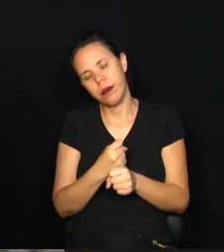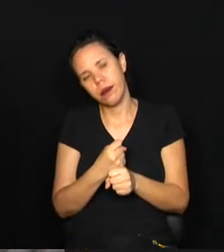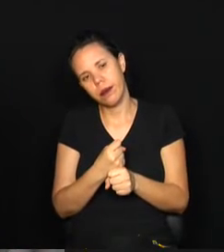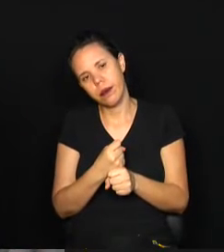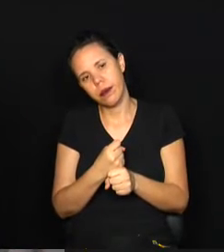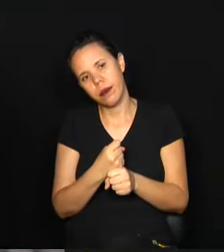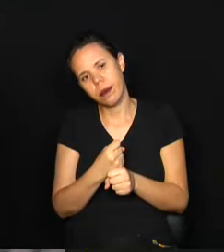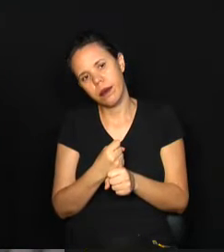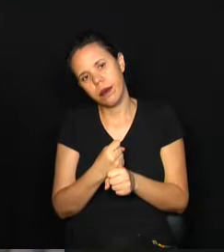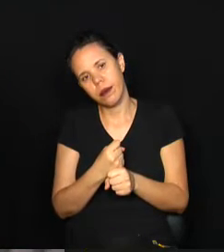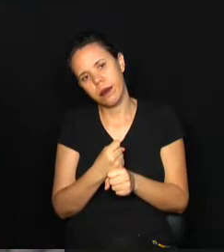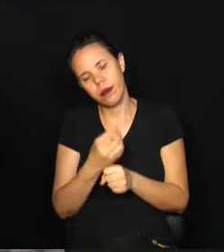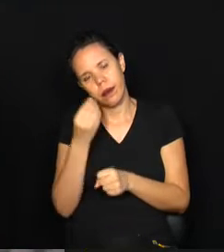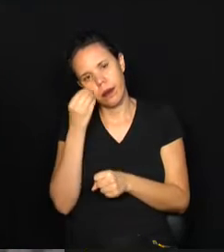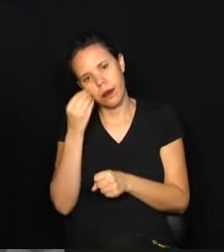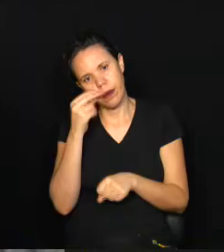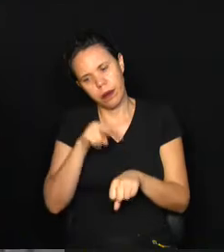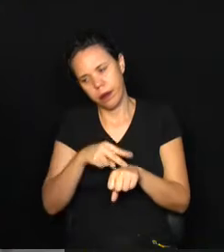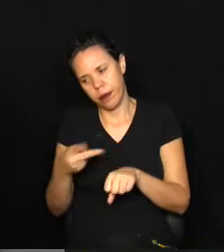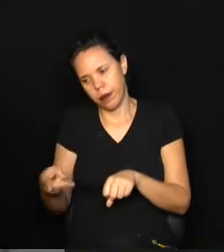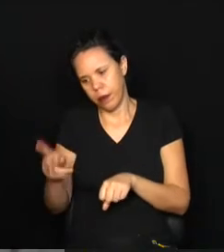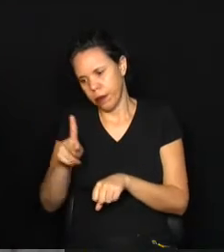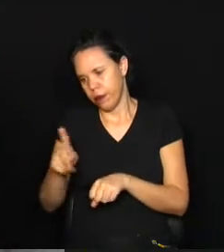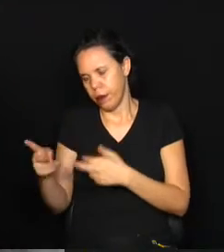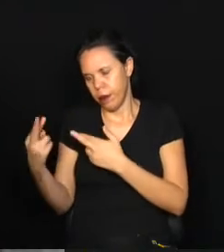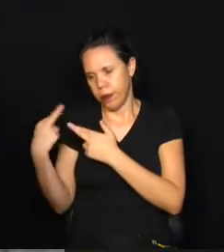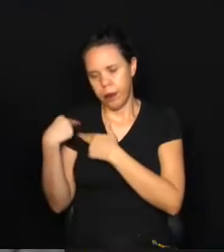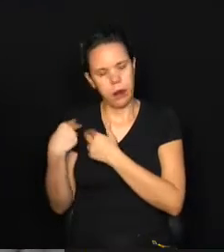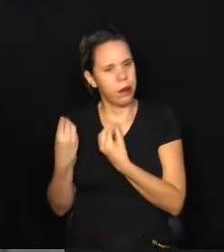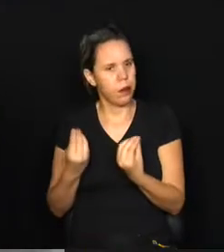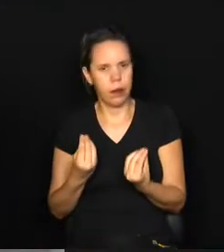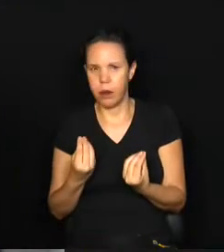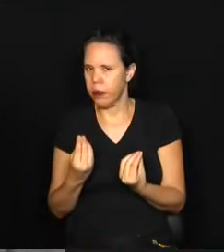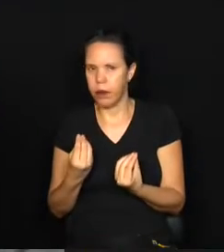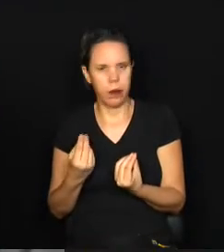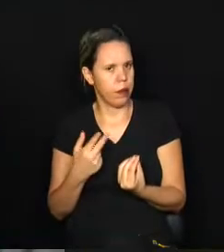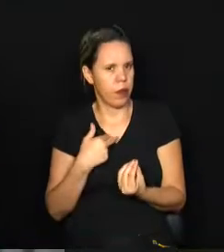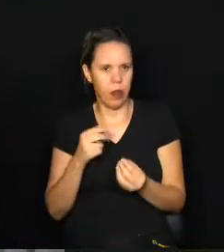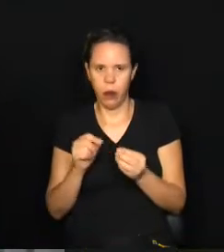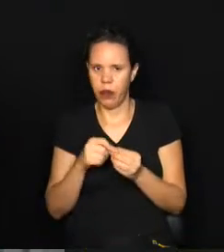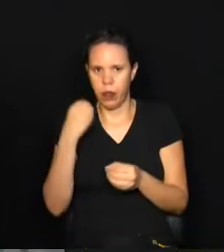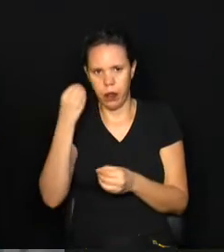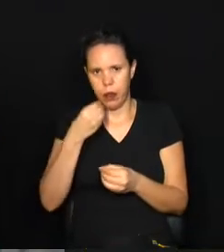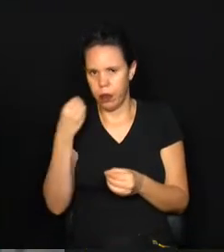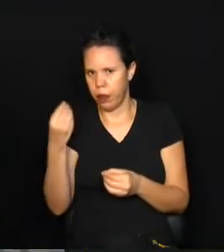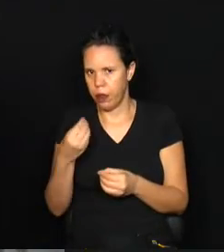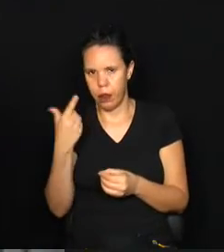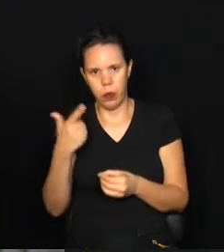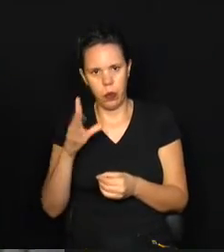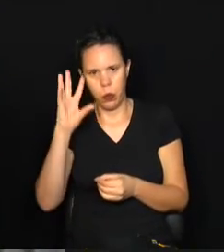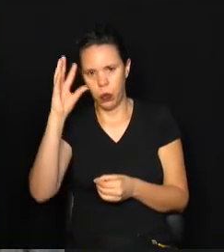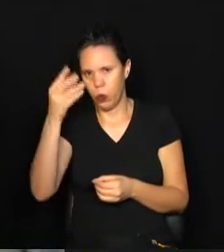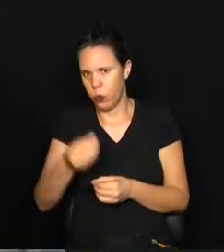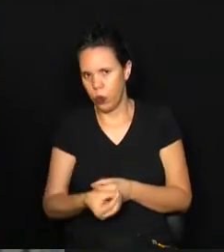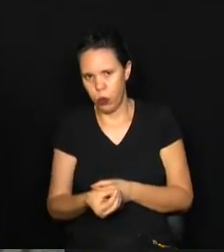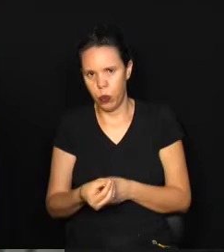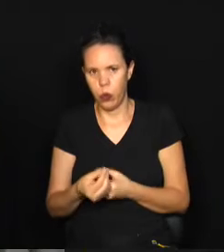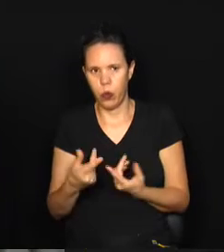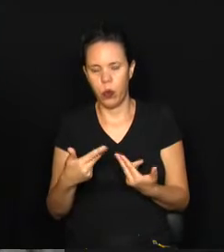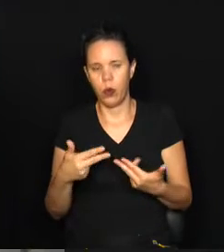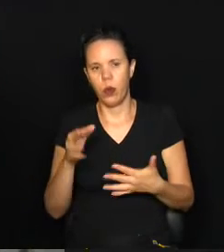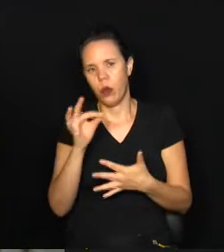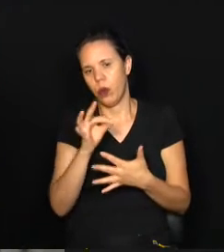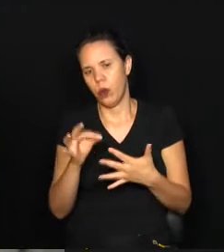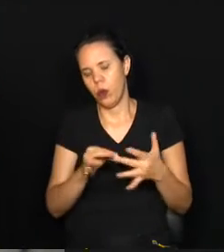tentaram transferir para o professor, mas o professor não tem condições de fazer, ele não entende as acomodações